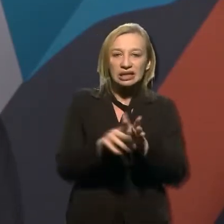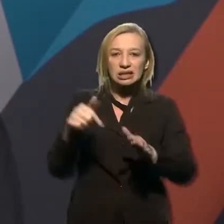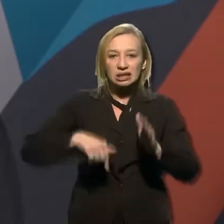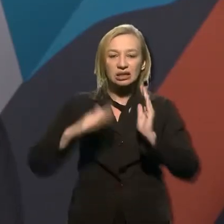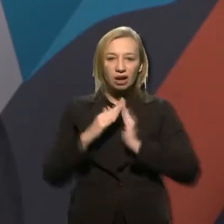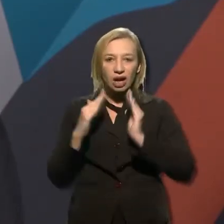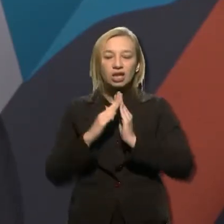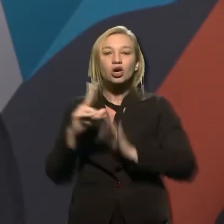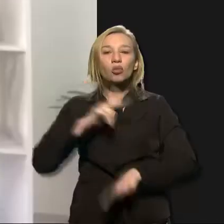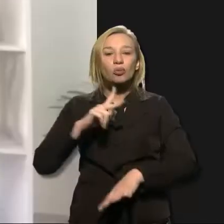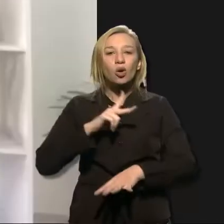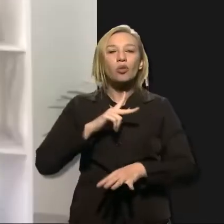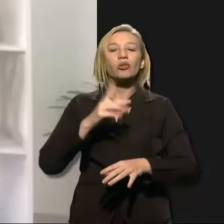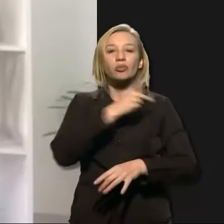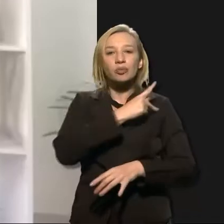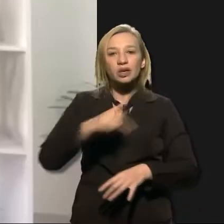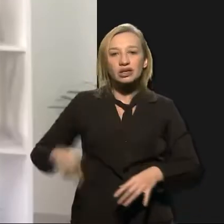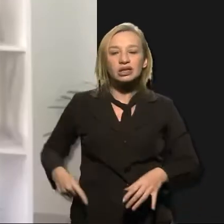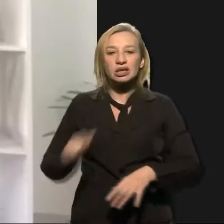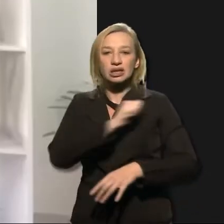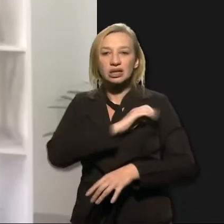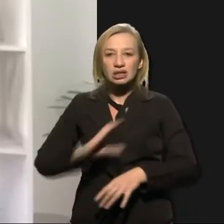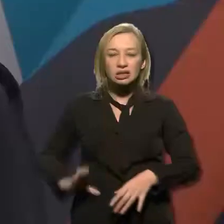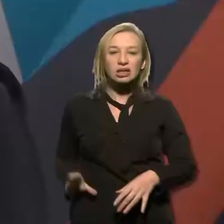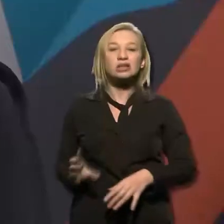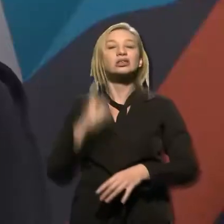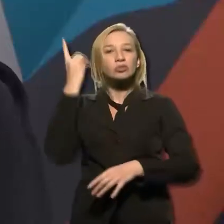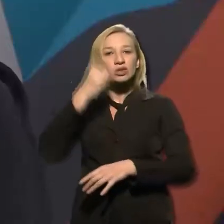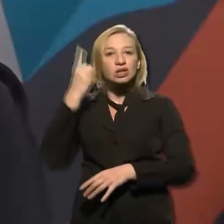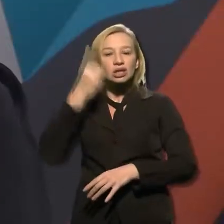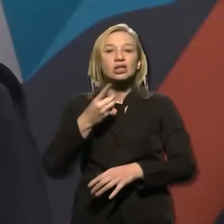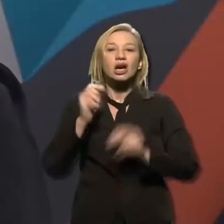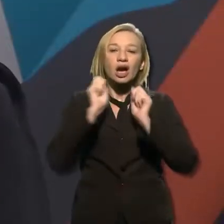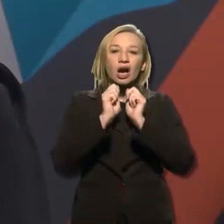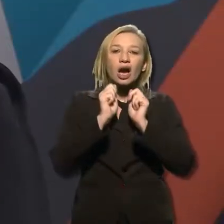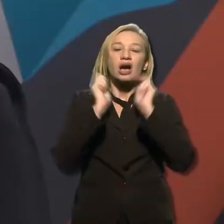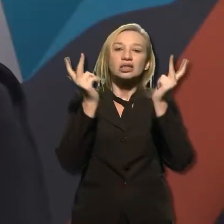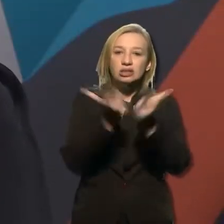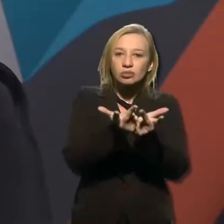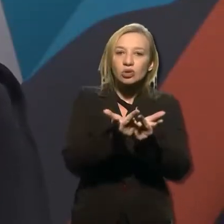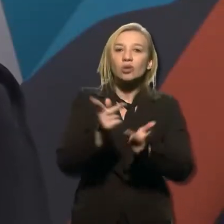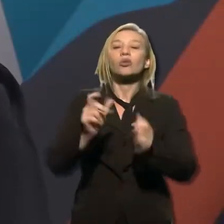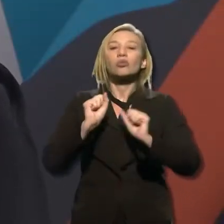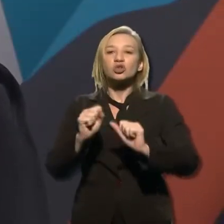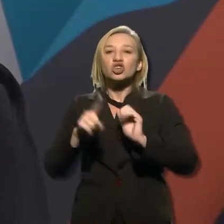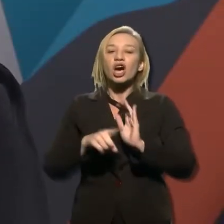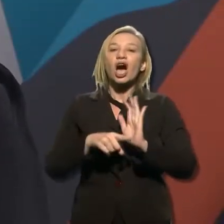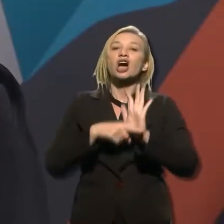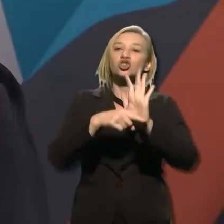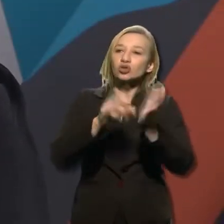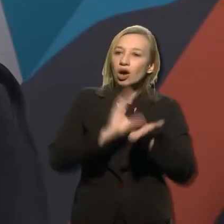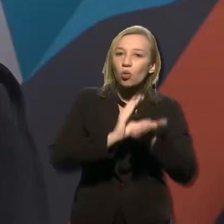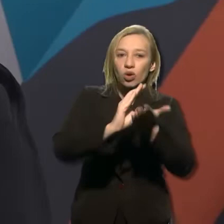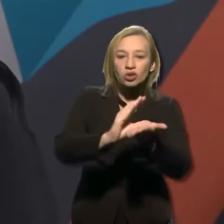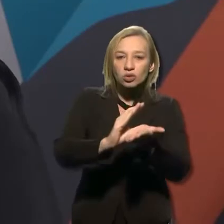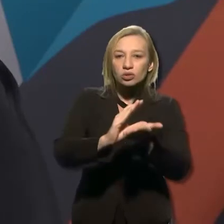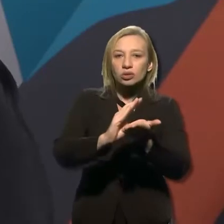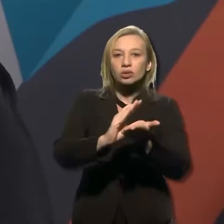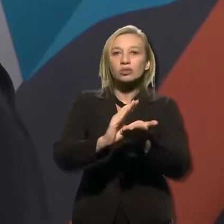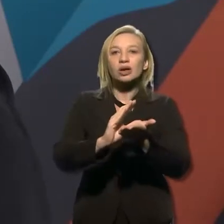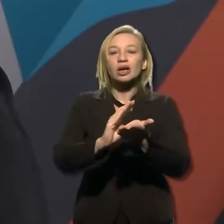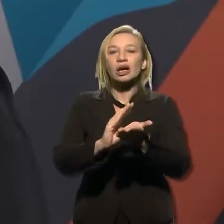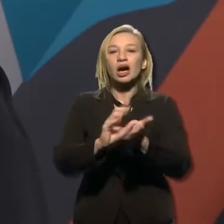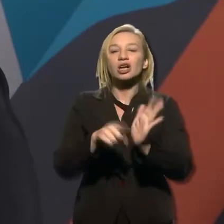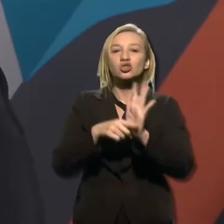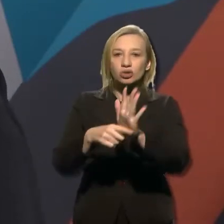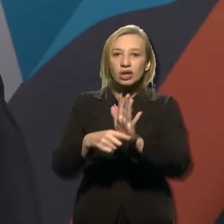senhora também preside, né, aqui na casa, e o próprio presidente da LERJ, deputado André Siciliano, anunciou que a Assembleia Legislativa poderia